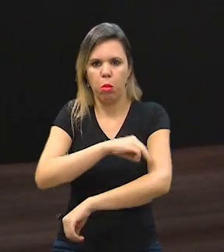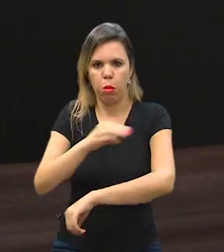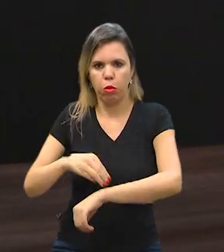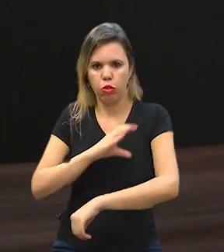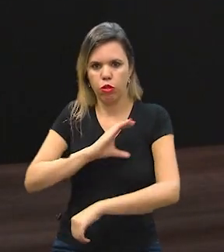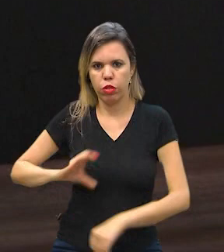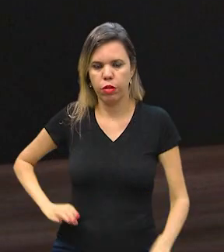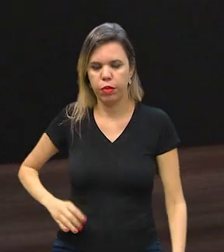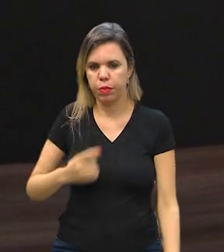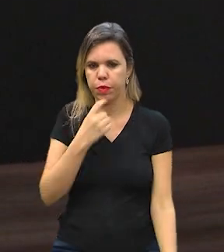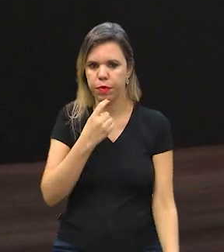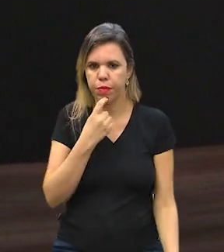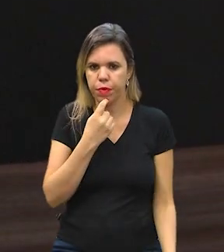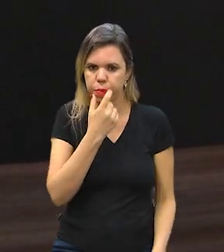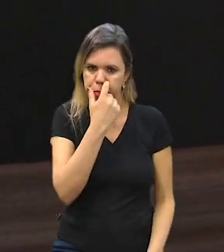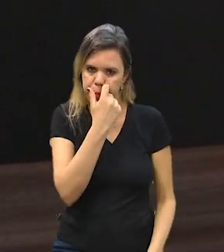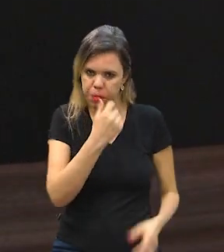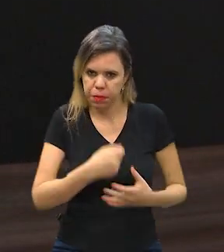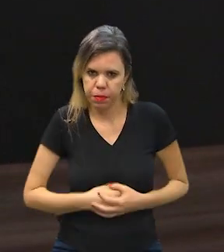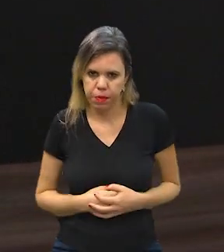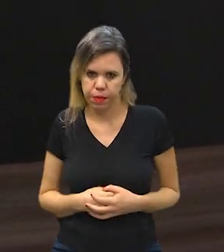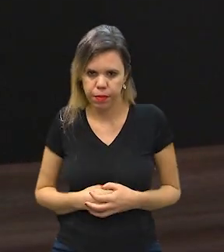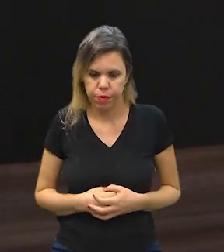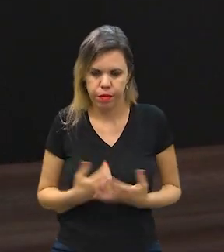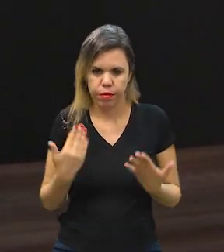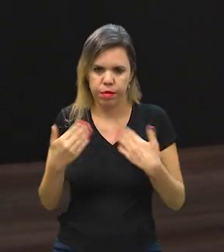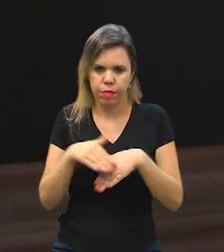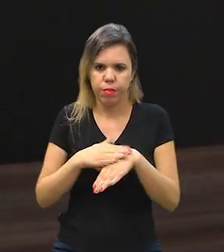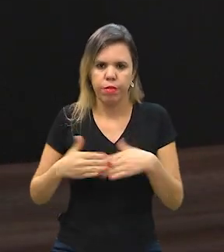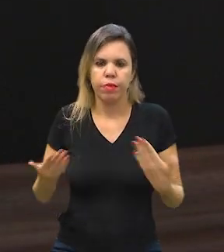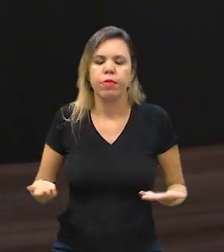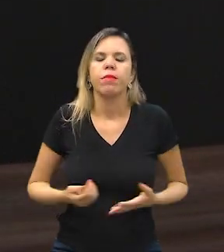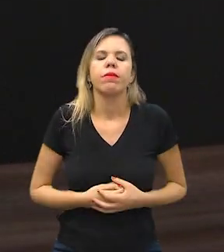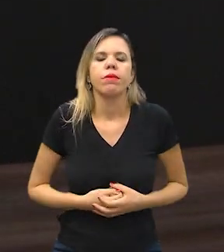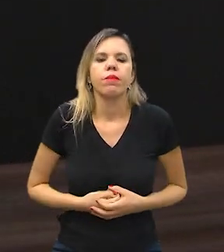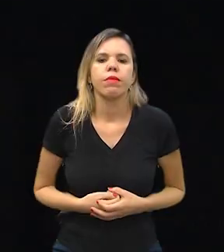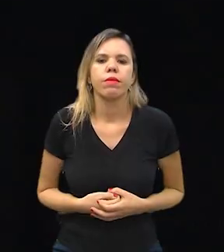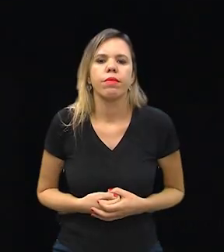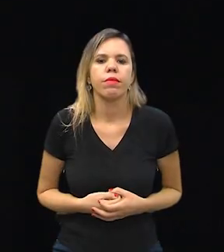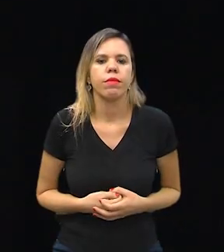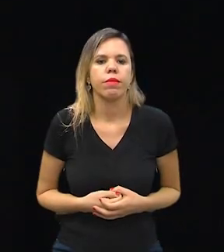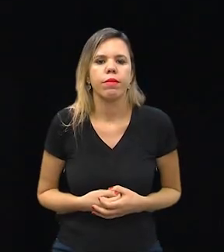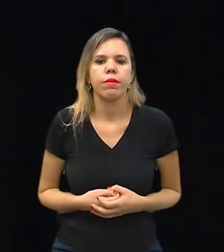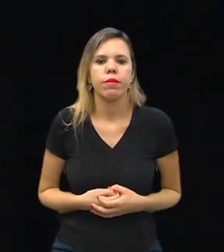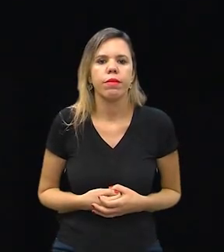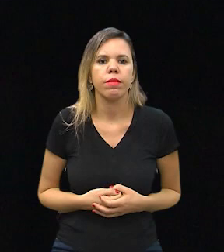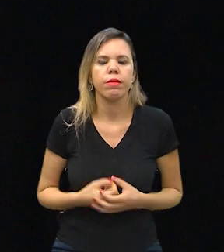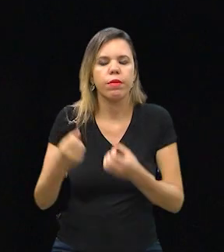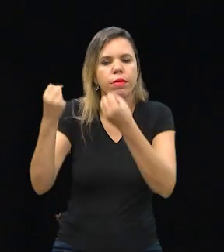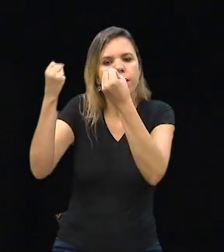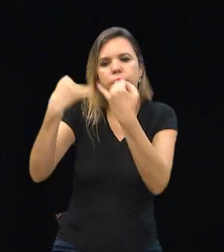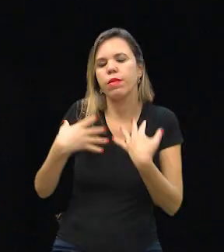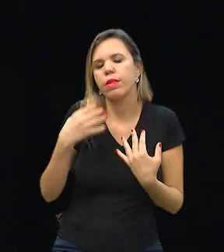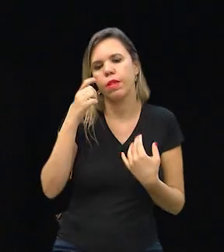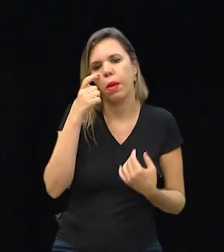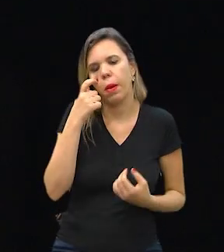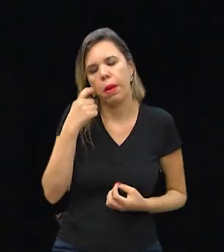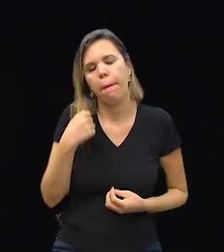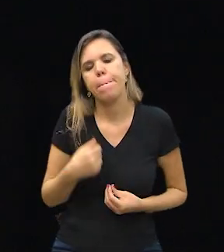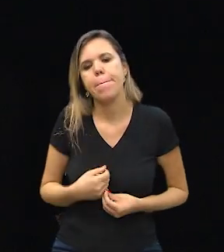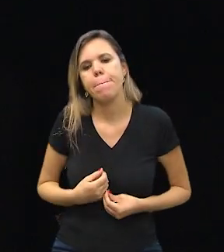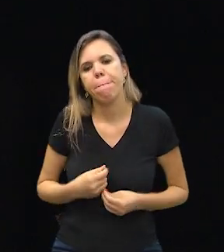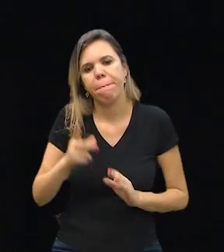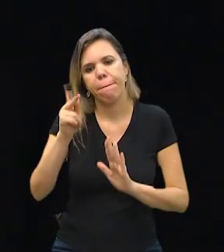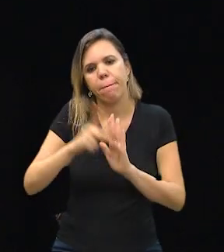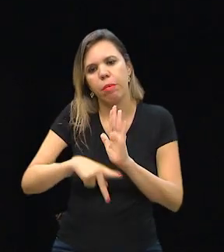Cristo, na cidade de Campinas. E é com eles que a gente bate um papo agora. Me conta então